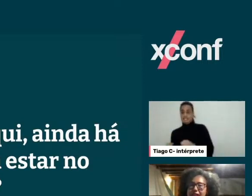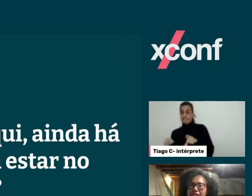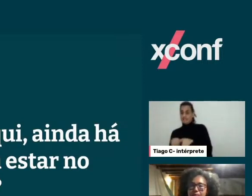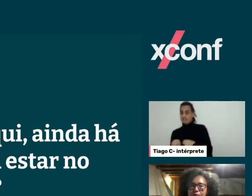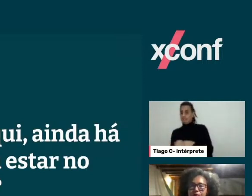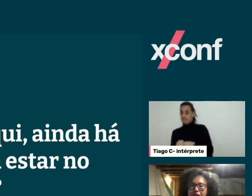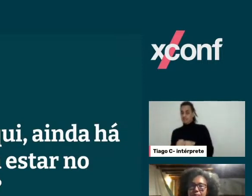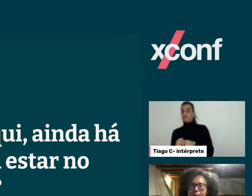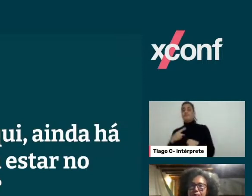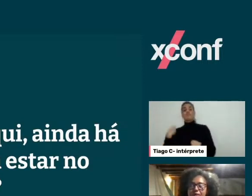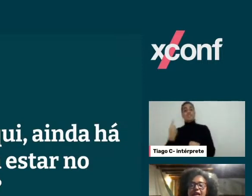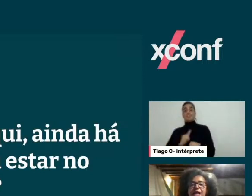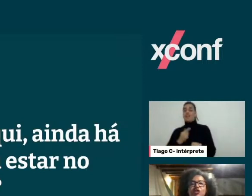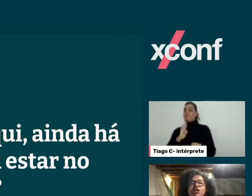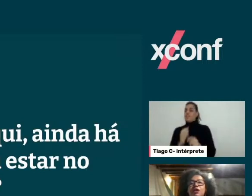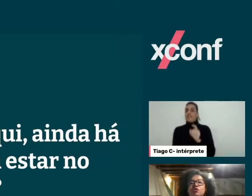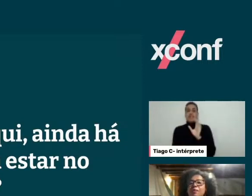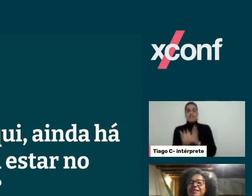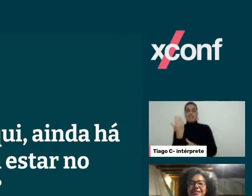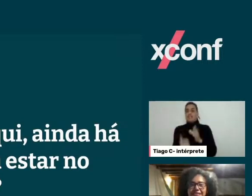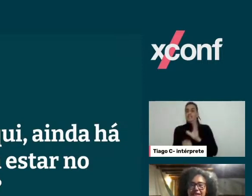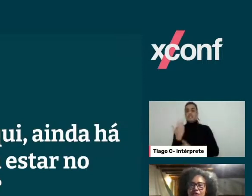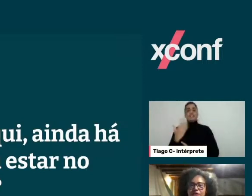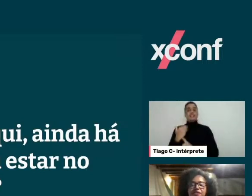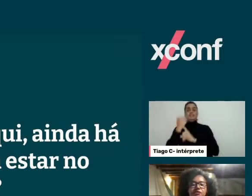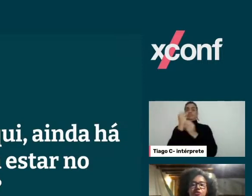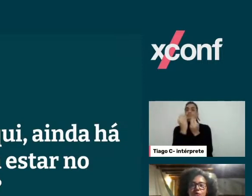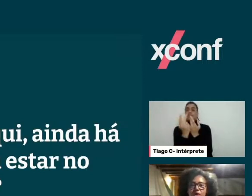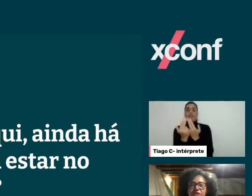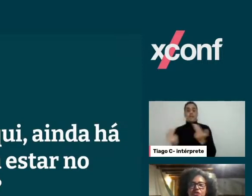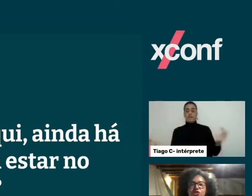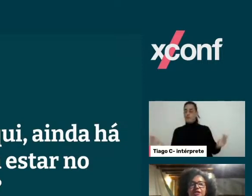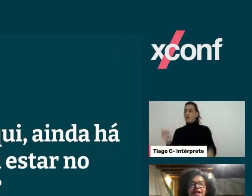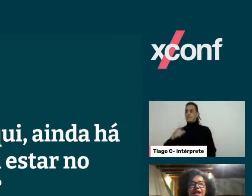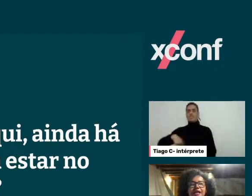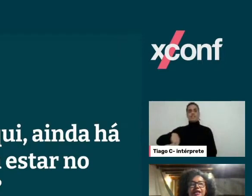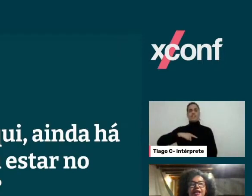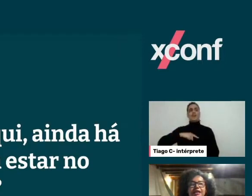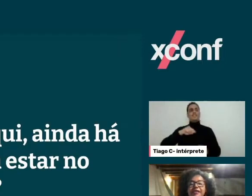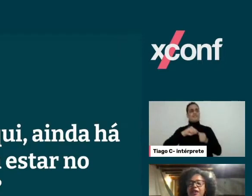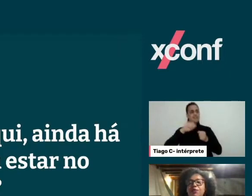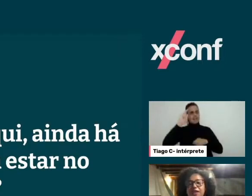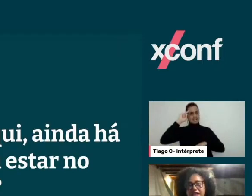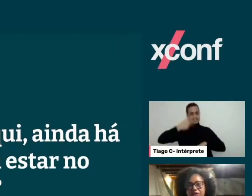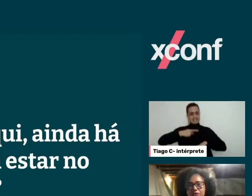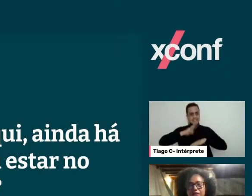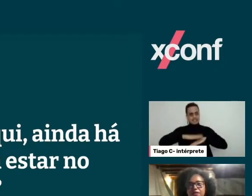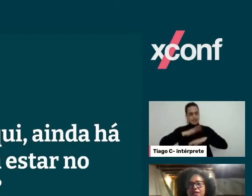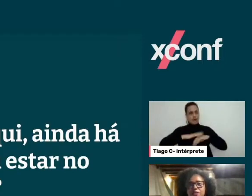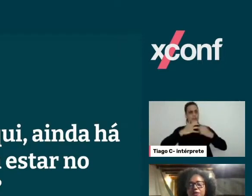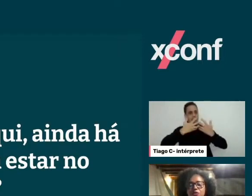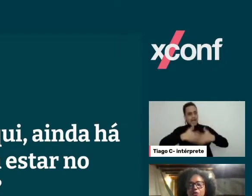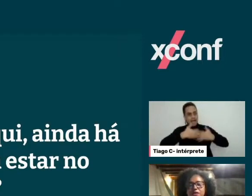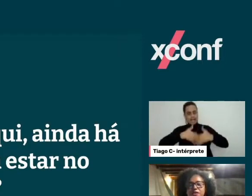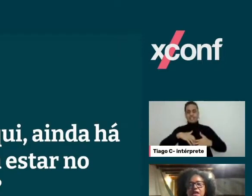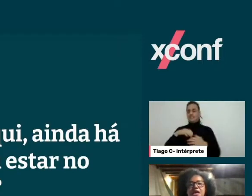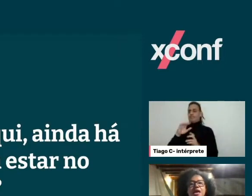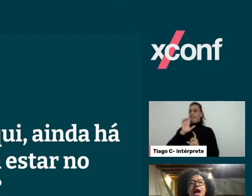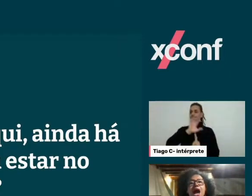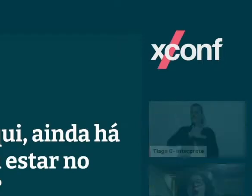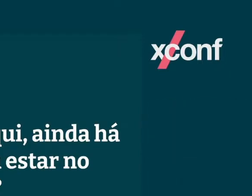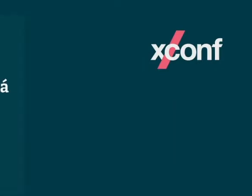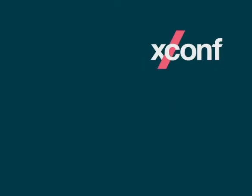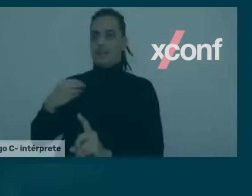tecnologias exponenciais há muito tempo. A gente está automatizando decisões, a gente está interferindo na vida das